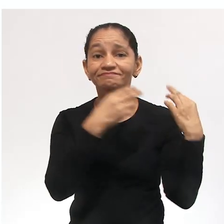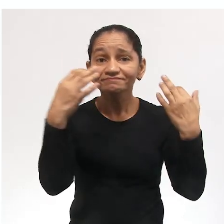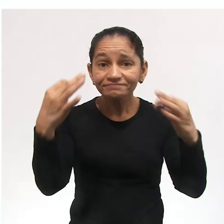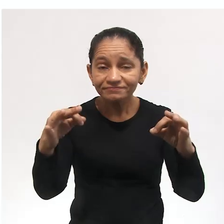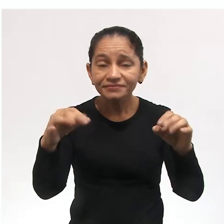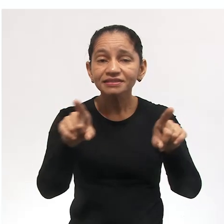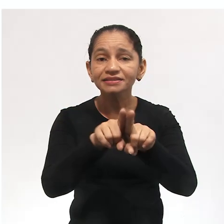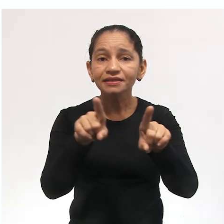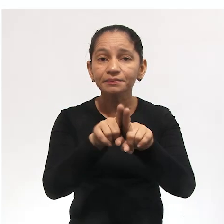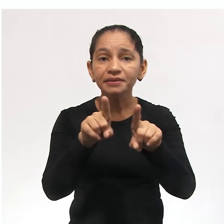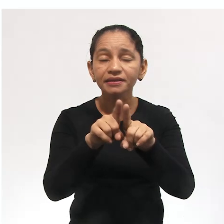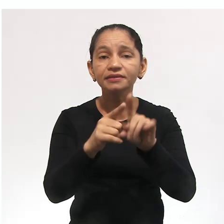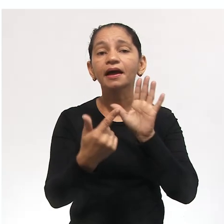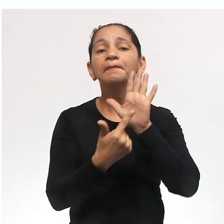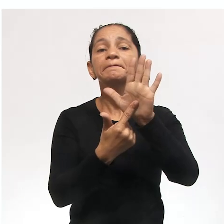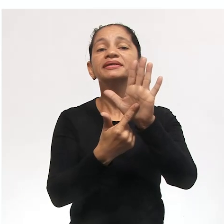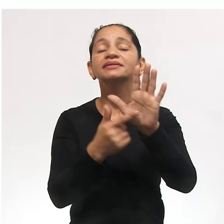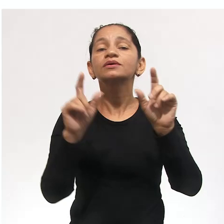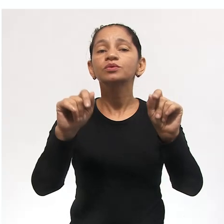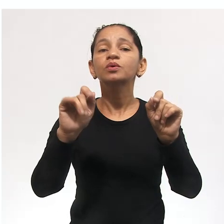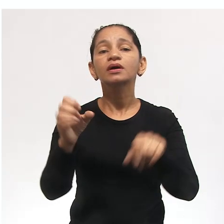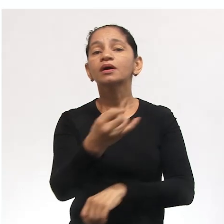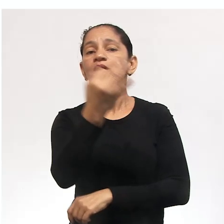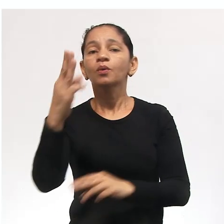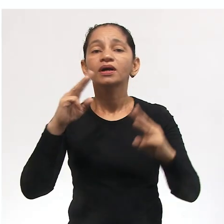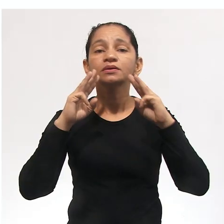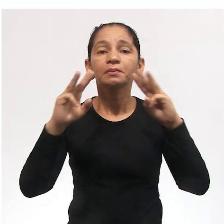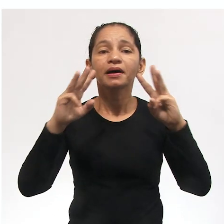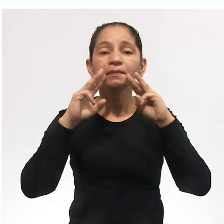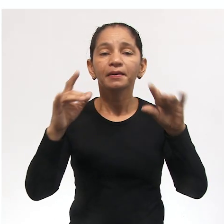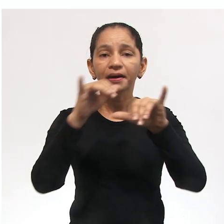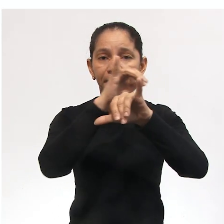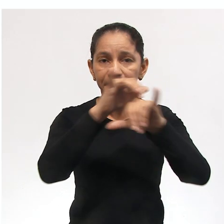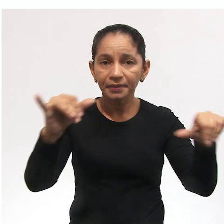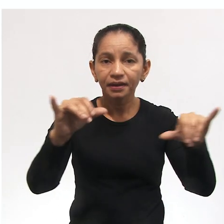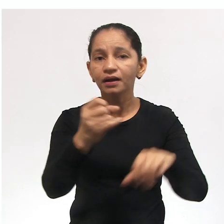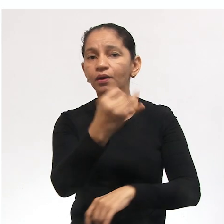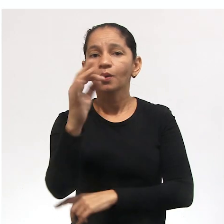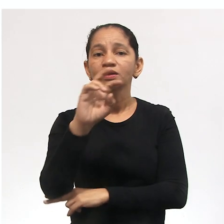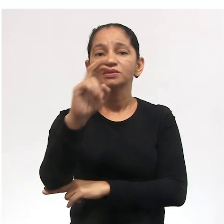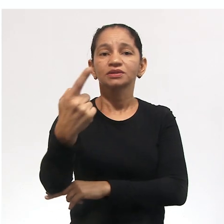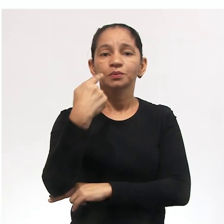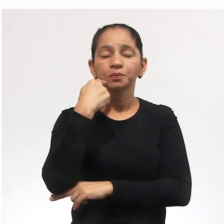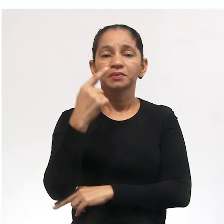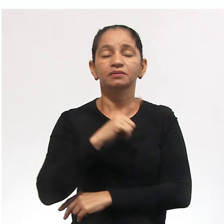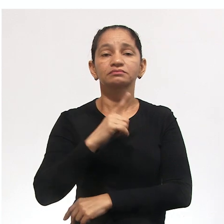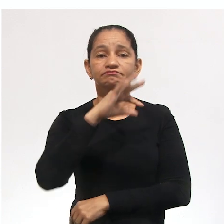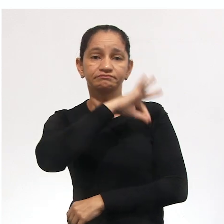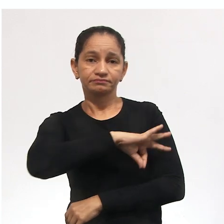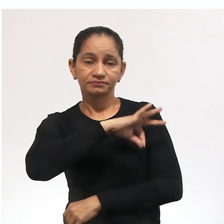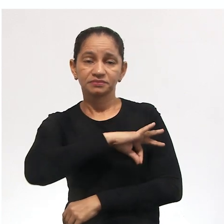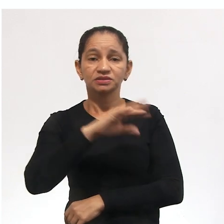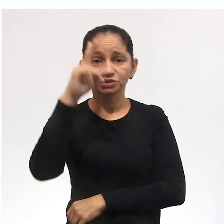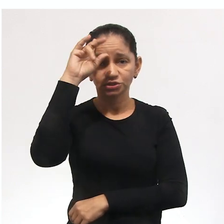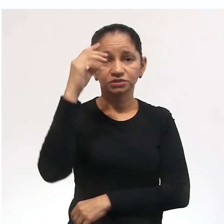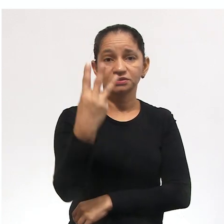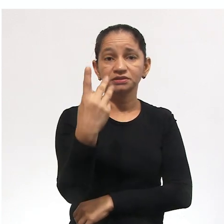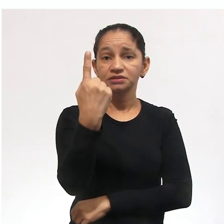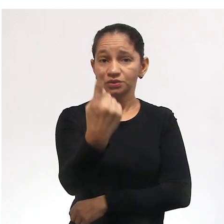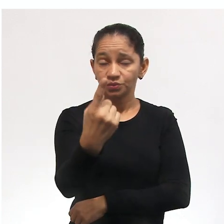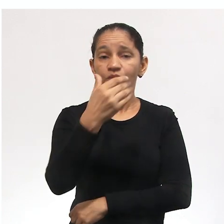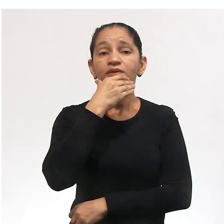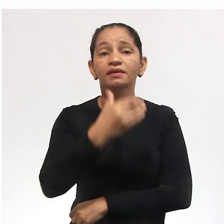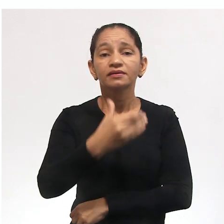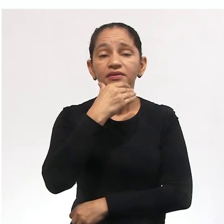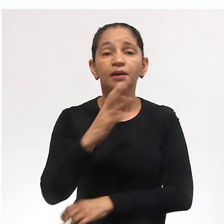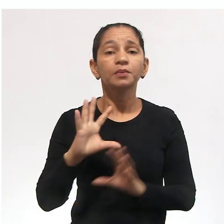está apresentando aqui o custo com propaganda no valor de 5 mil. 8. Despesa com salários. Em 31 de dezembro, a empresa pagou aos seus